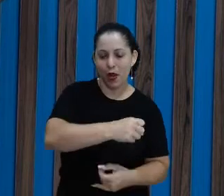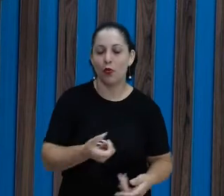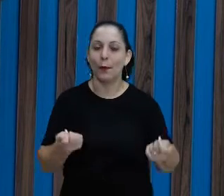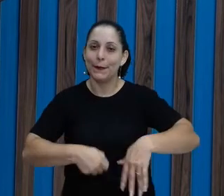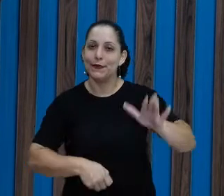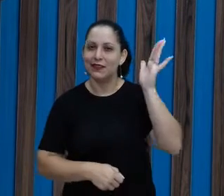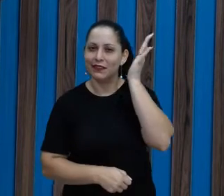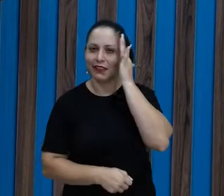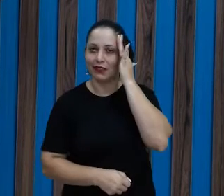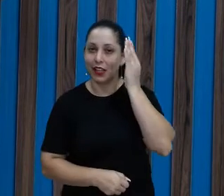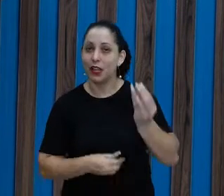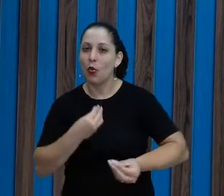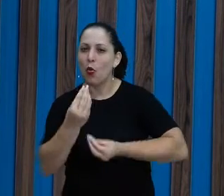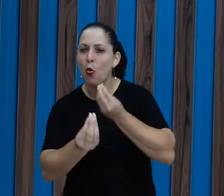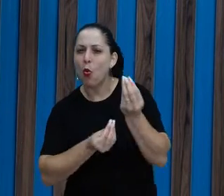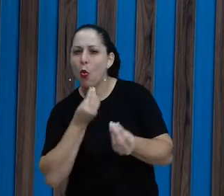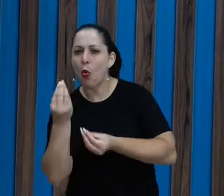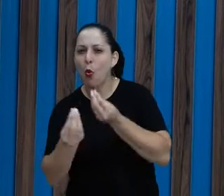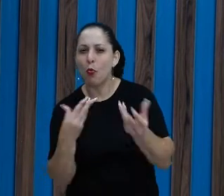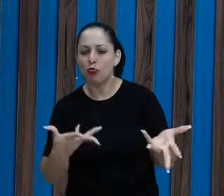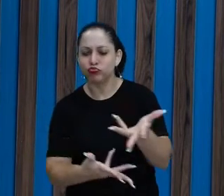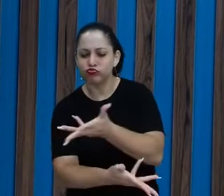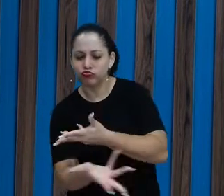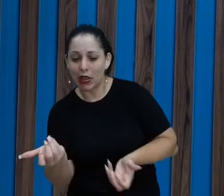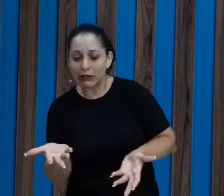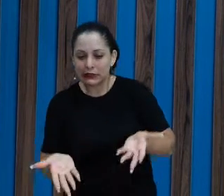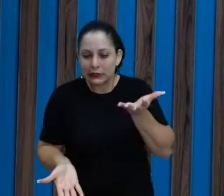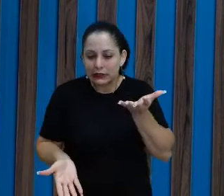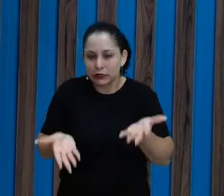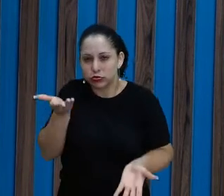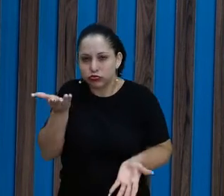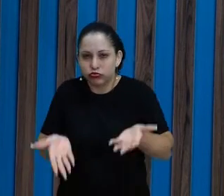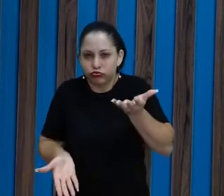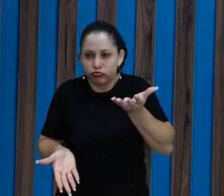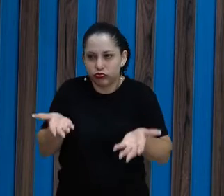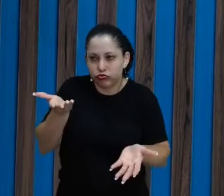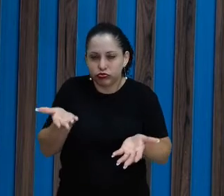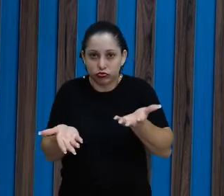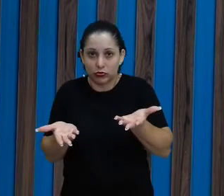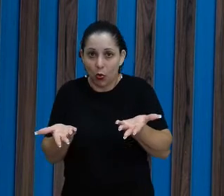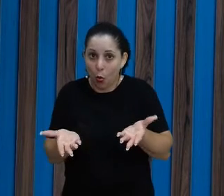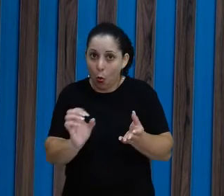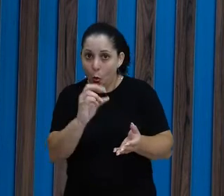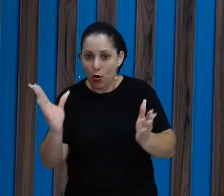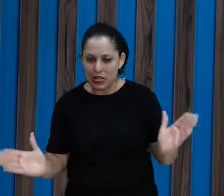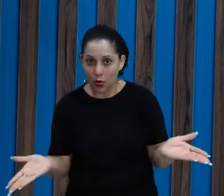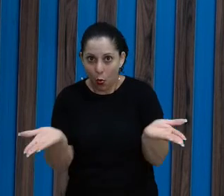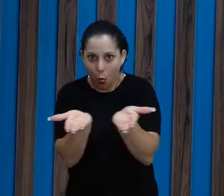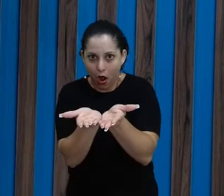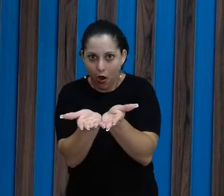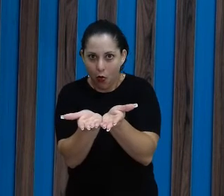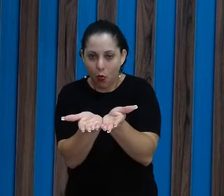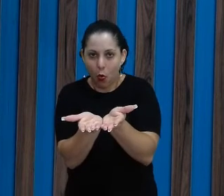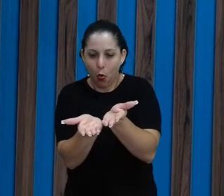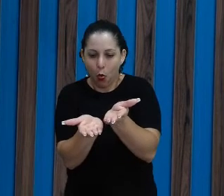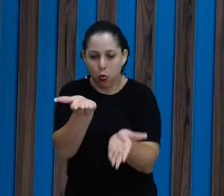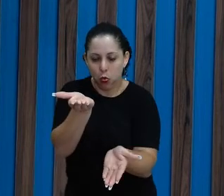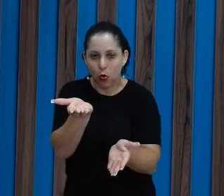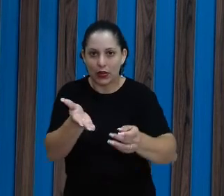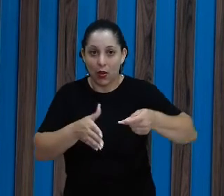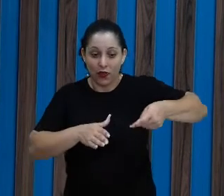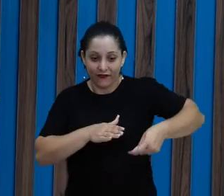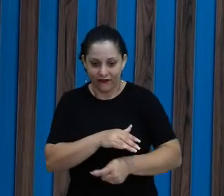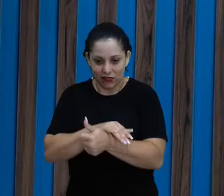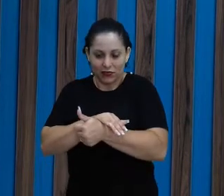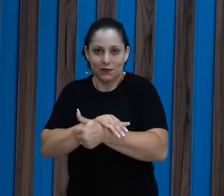entenda como é que isso está sendo balanceado, né? Será que a balança está assim igualzinha? Ou será que os investimentos estão indo mais para